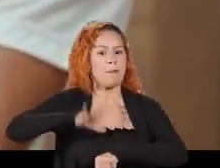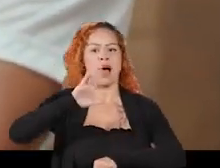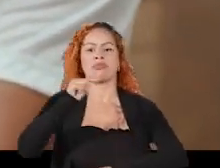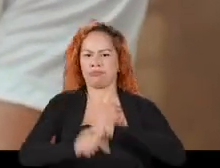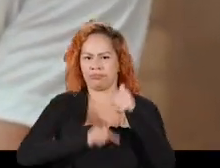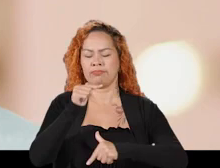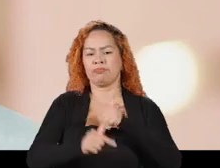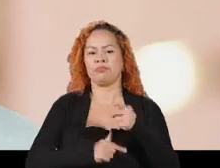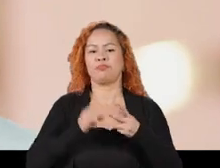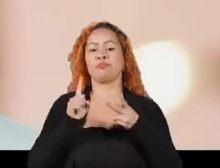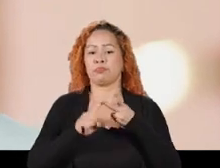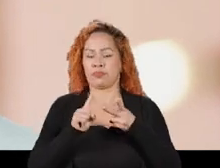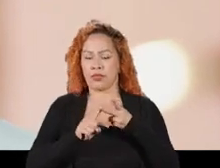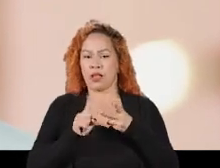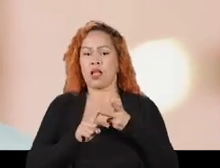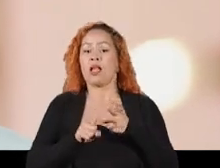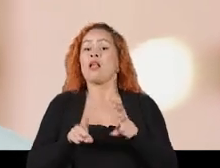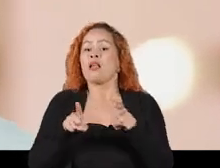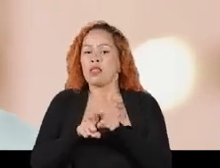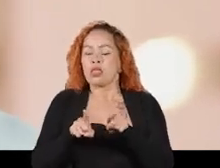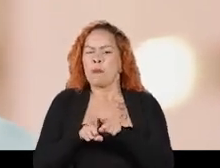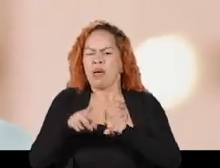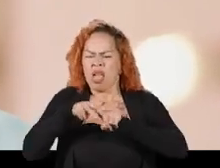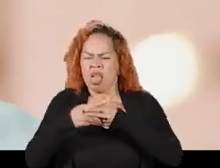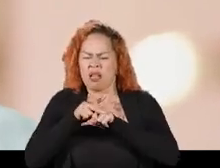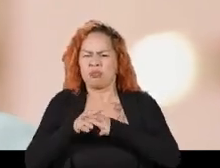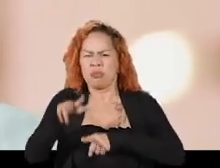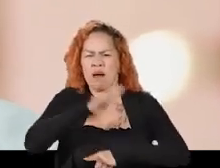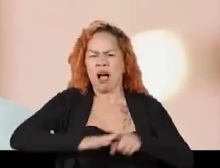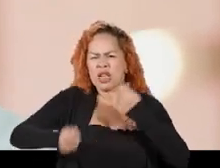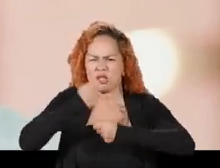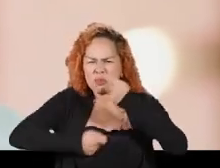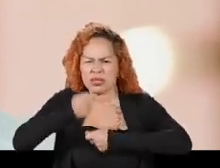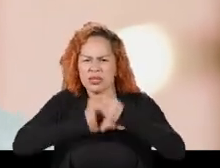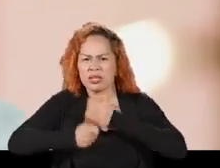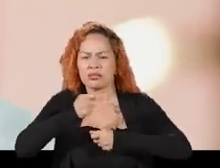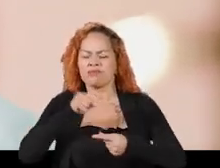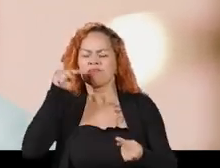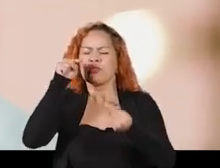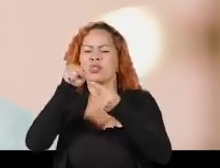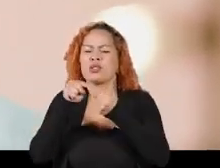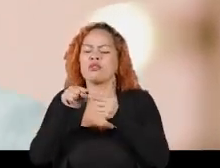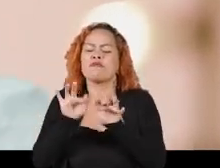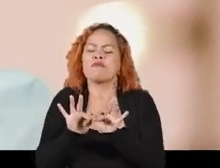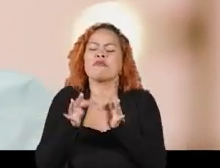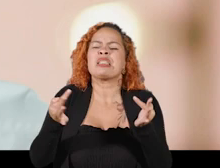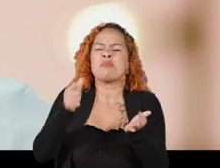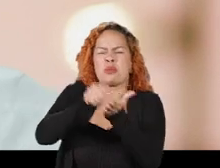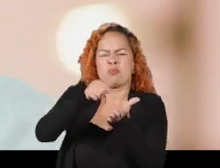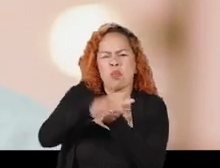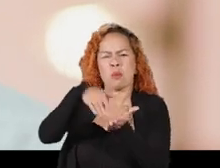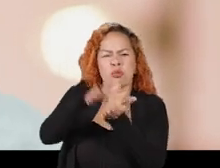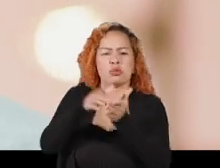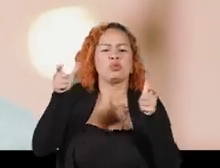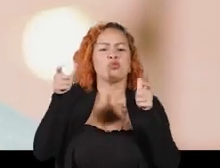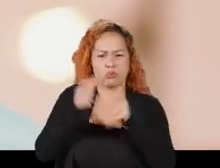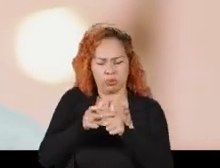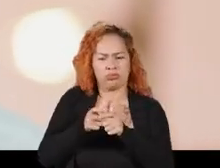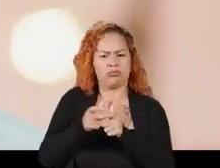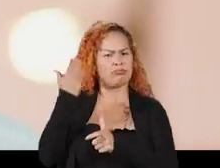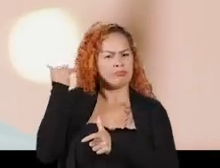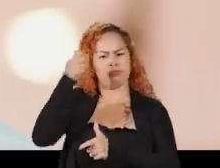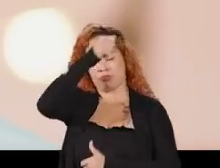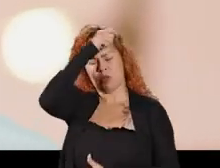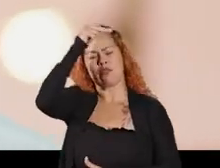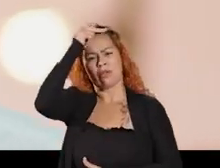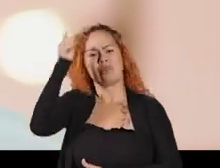geram emprego. Outra coisa é fazer uma grande reforma tributária para simplificar e aliviar a carga de impostos.